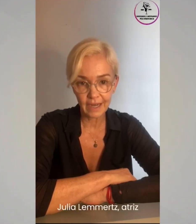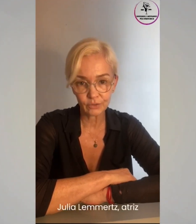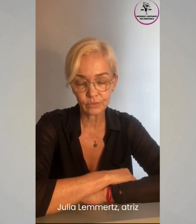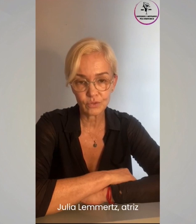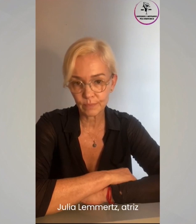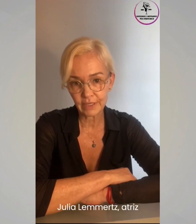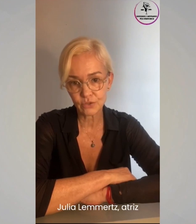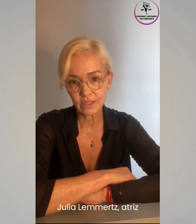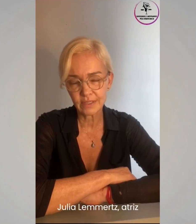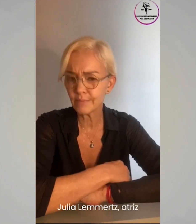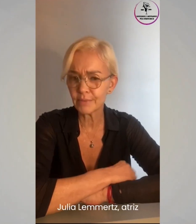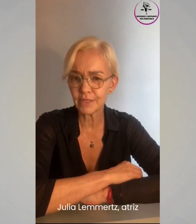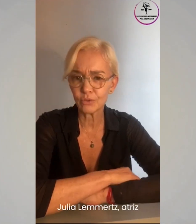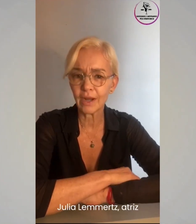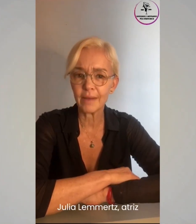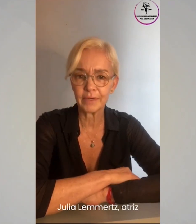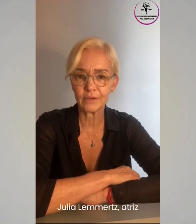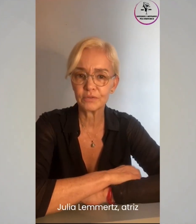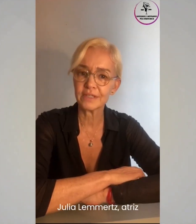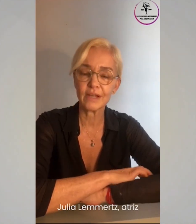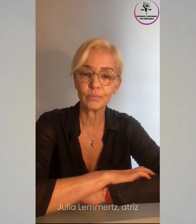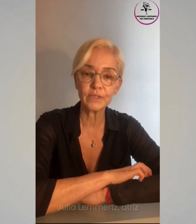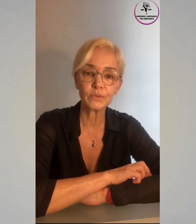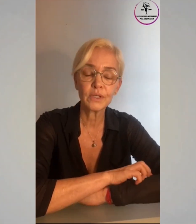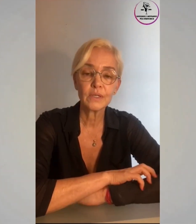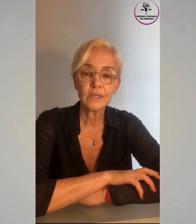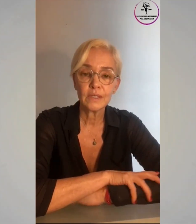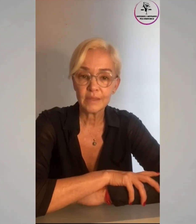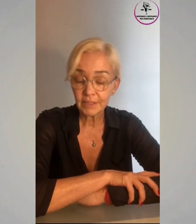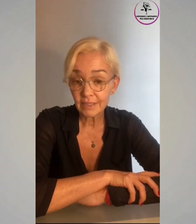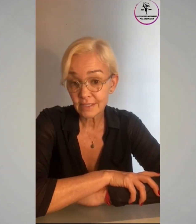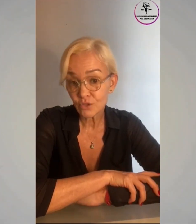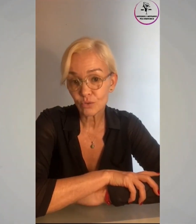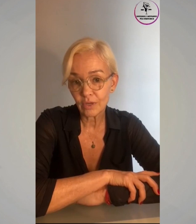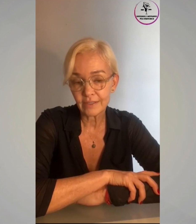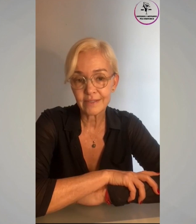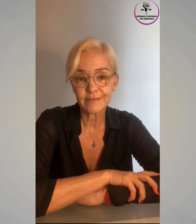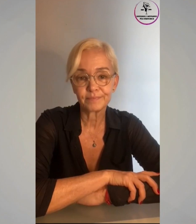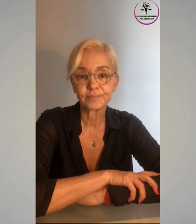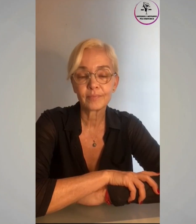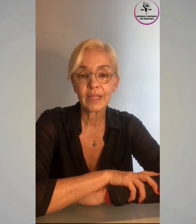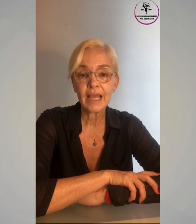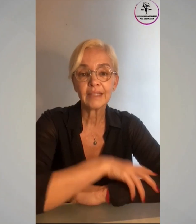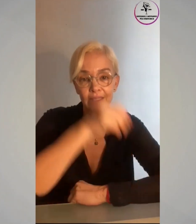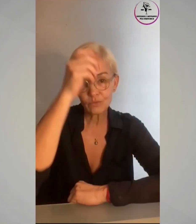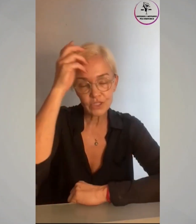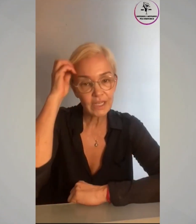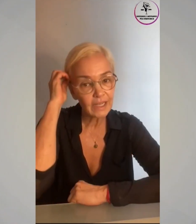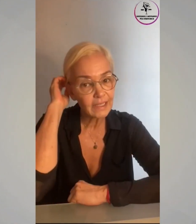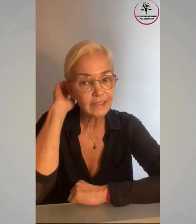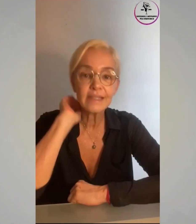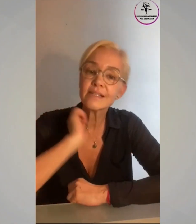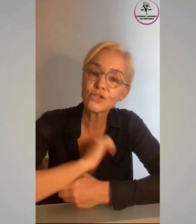do encarregado de operações sempre me tocar para conversar comigo e me trazer chocolates. Até